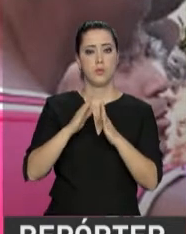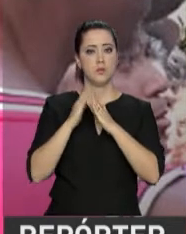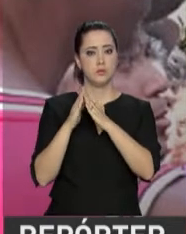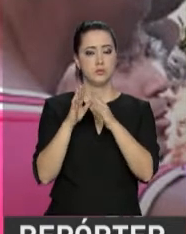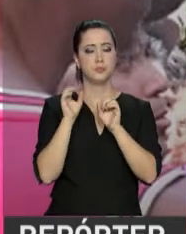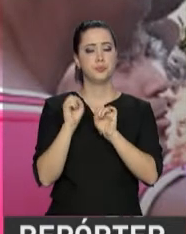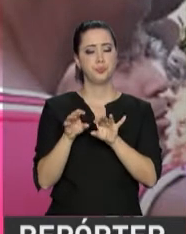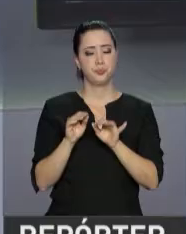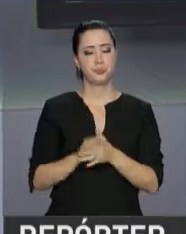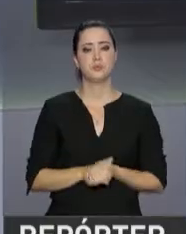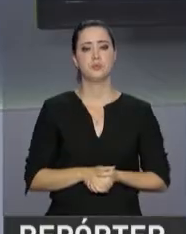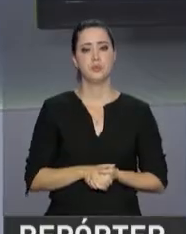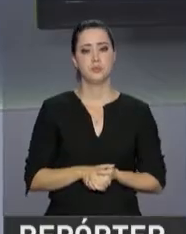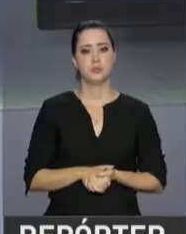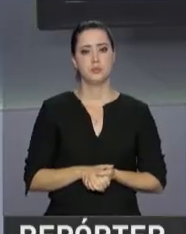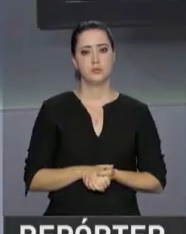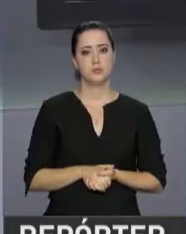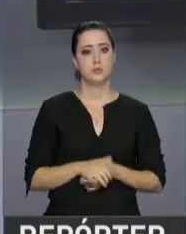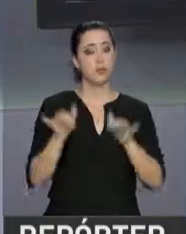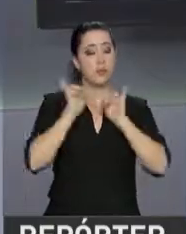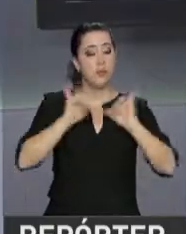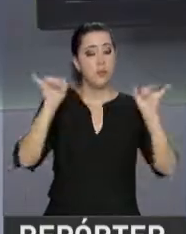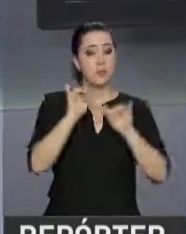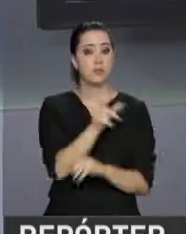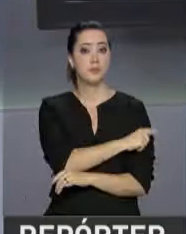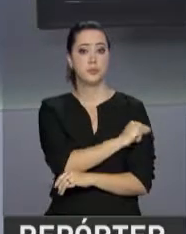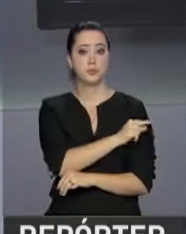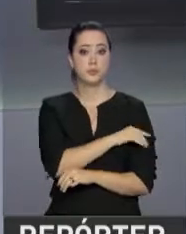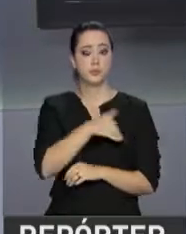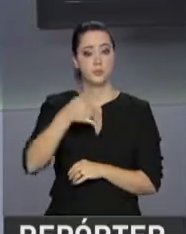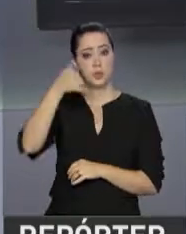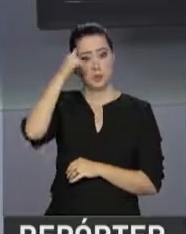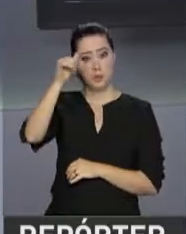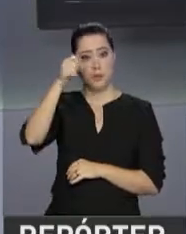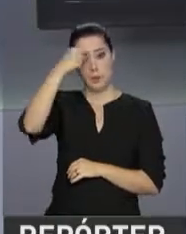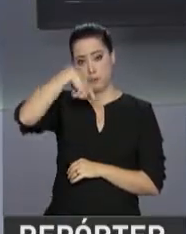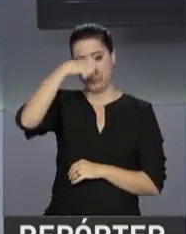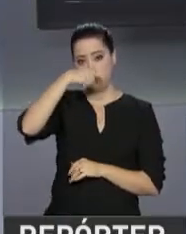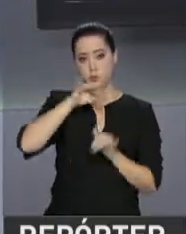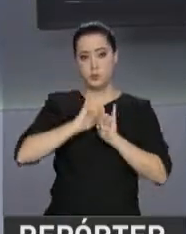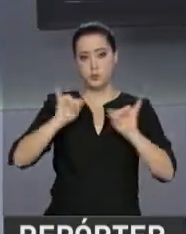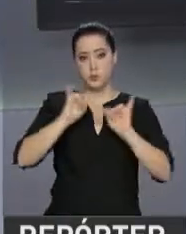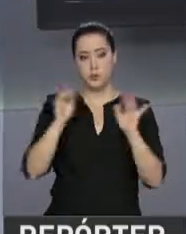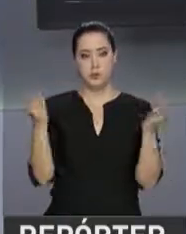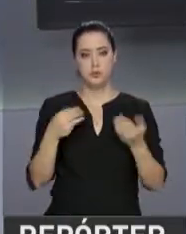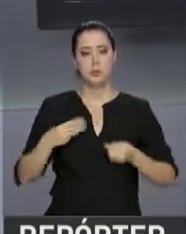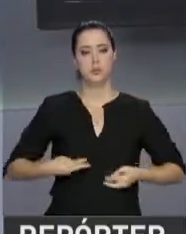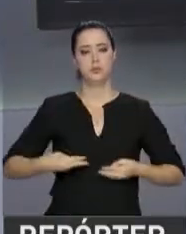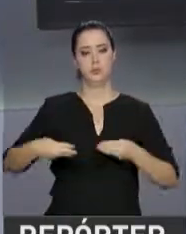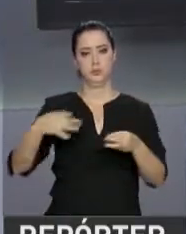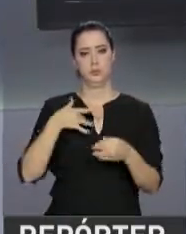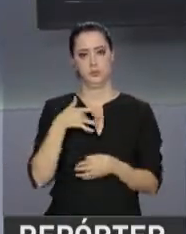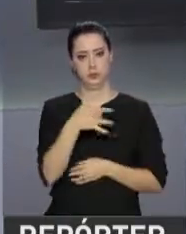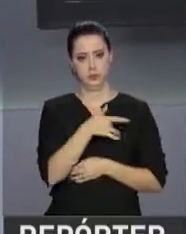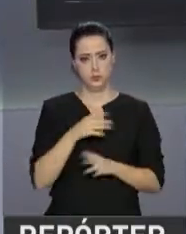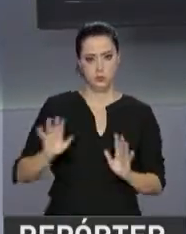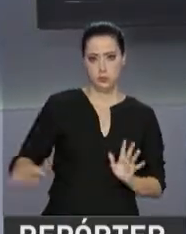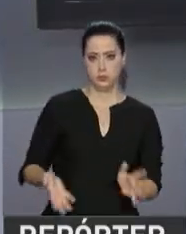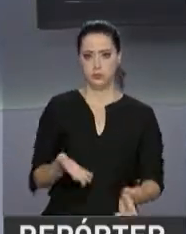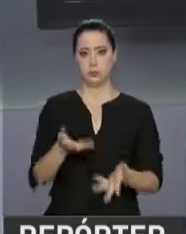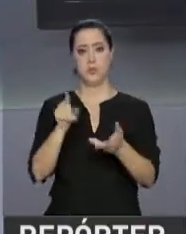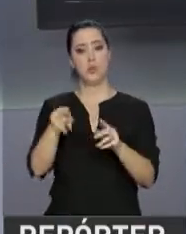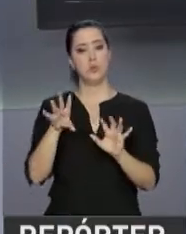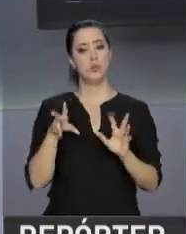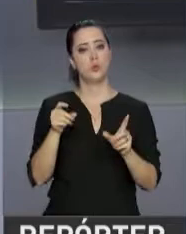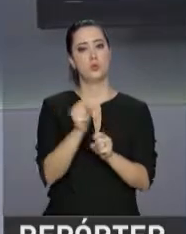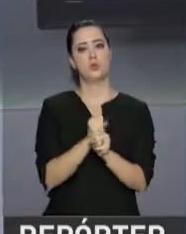educação a campanha de vacinação contra a gripe foi lançada hoje pelo ministério da saúde a mobilização é